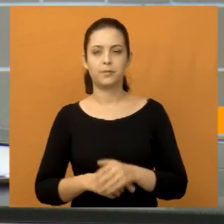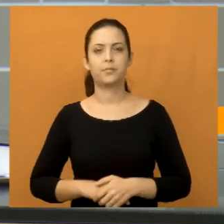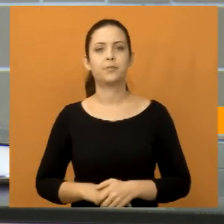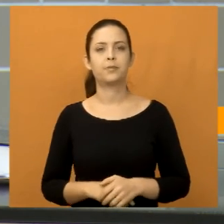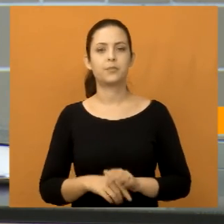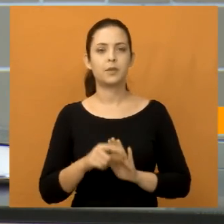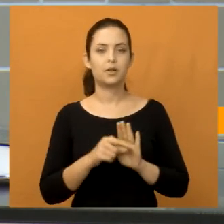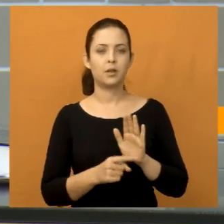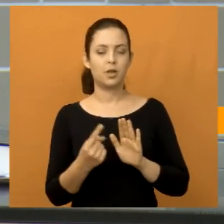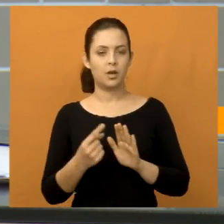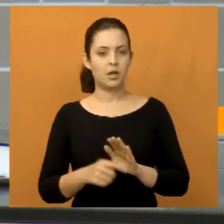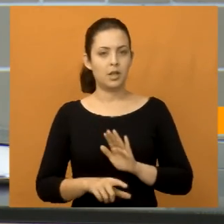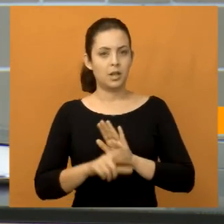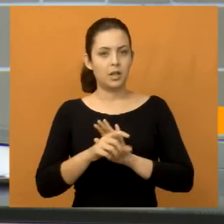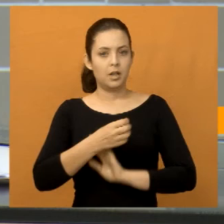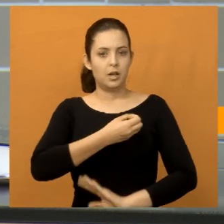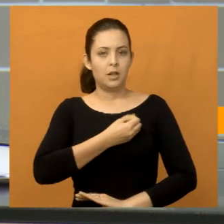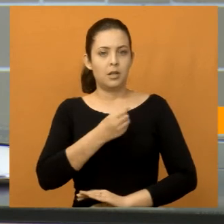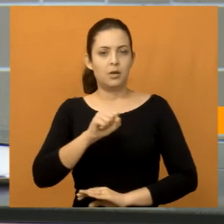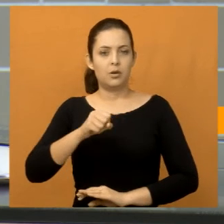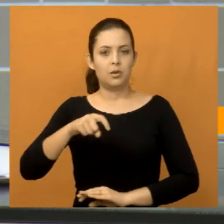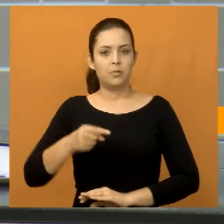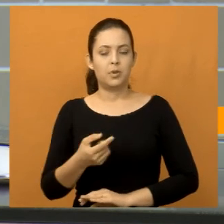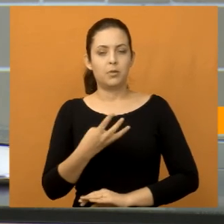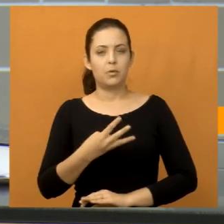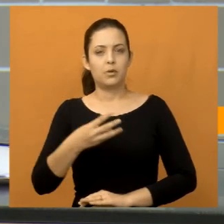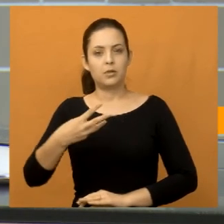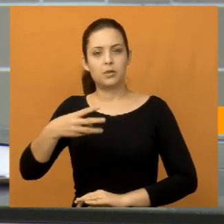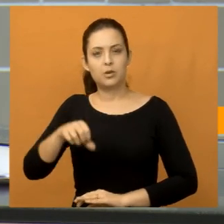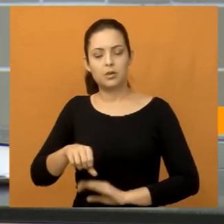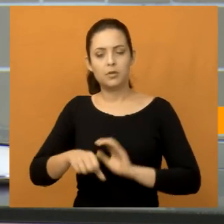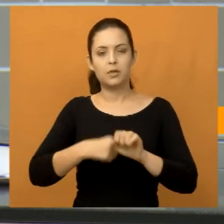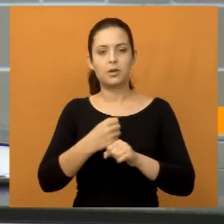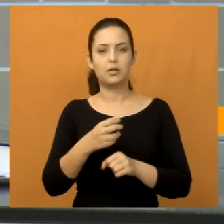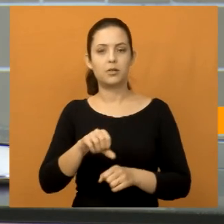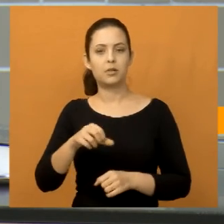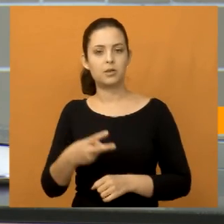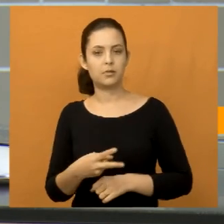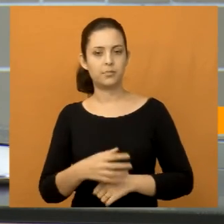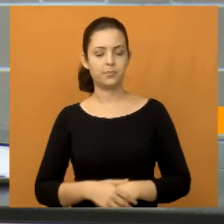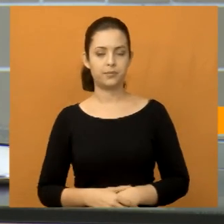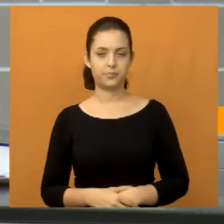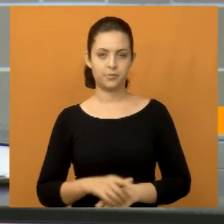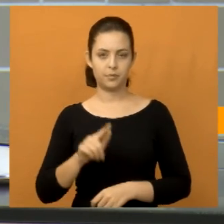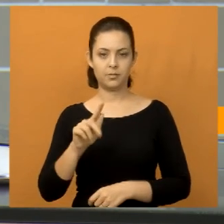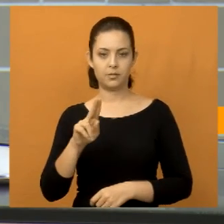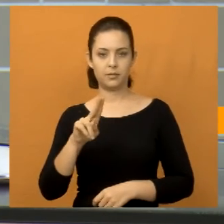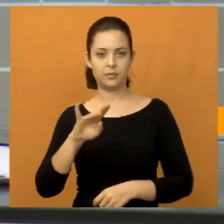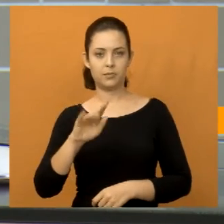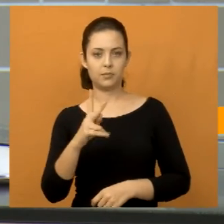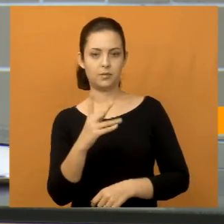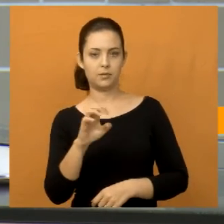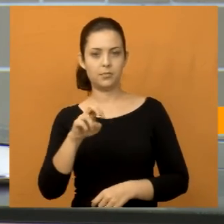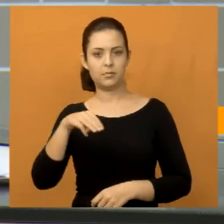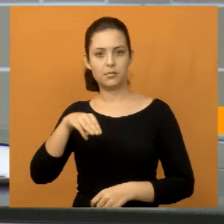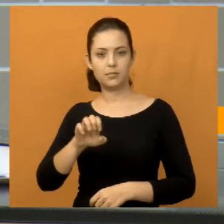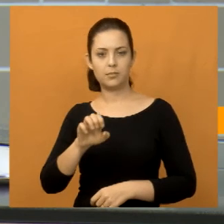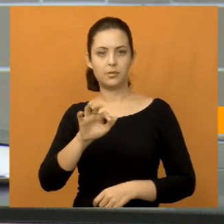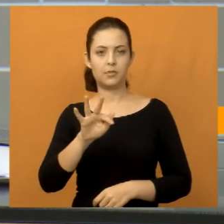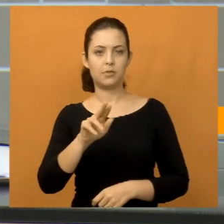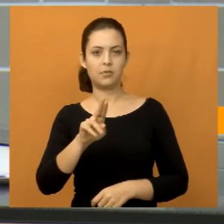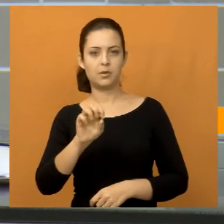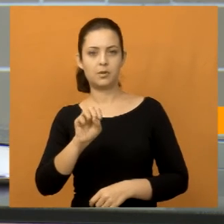1, ambos da Lei nº 8.429, de 92. Guilherme Faustino Miguel de